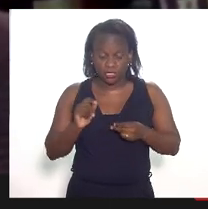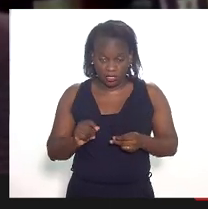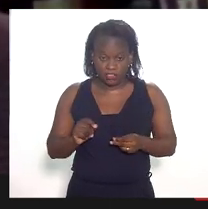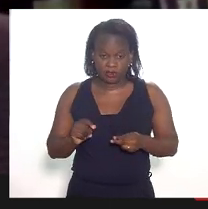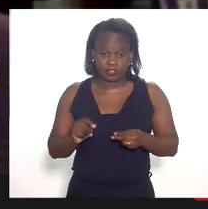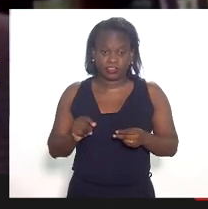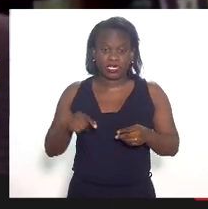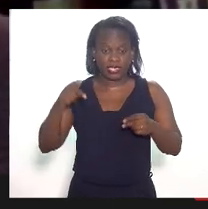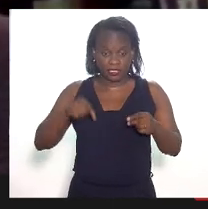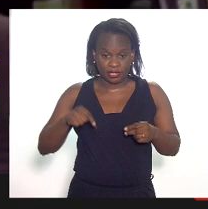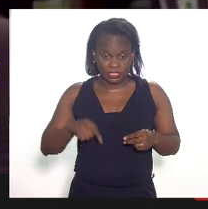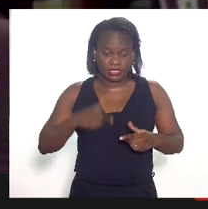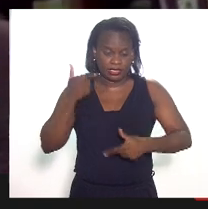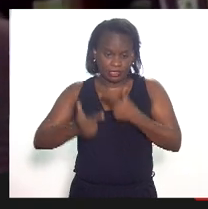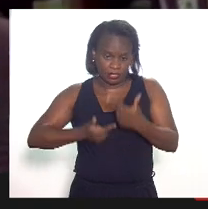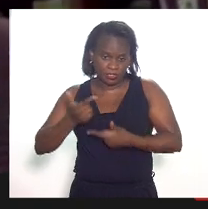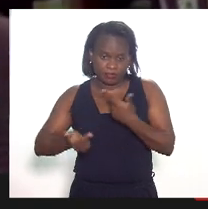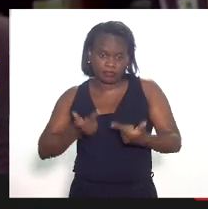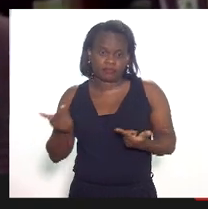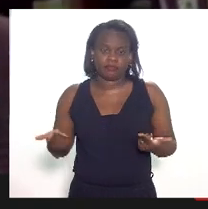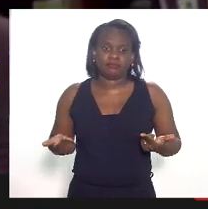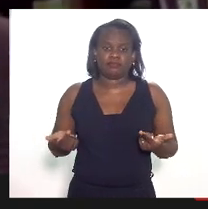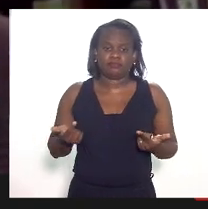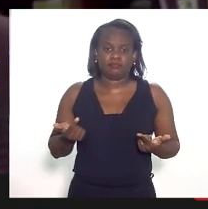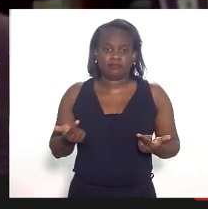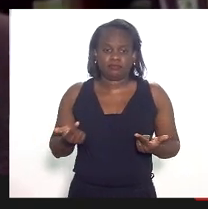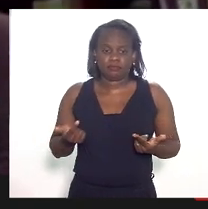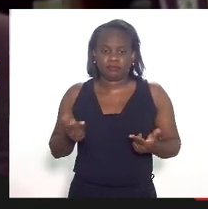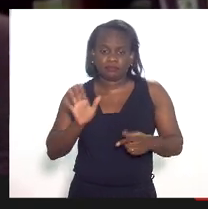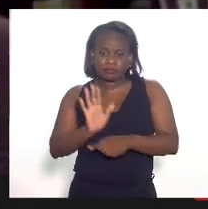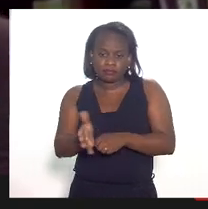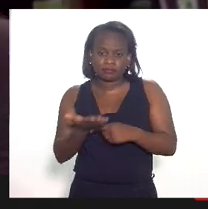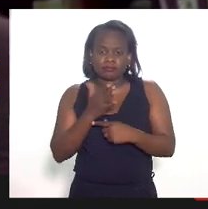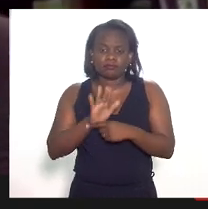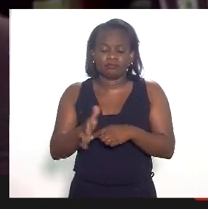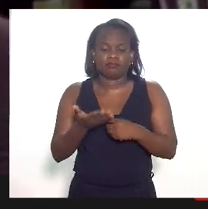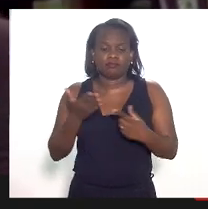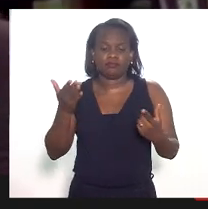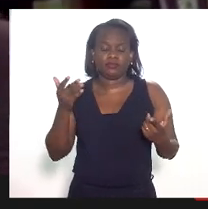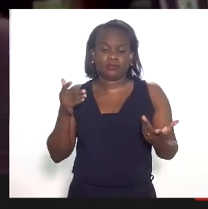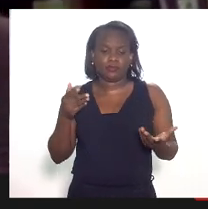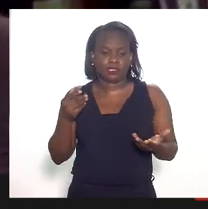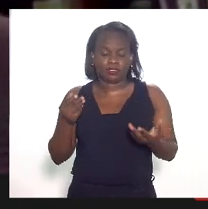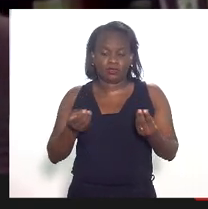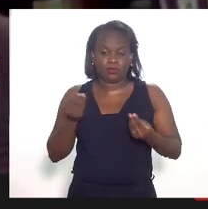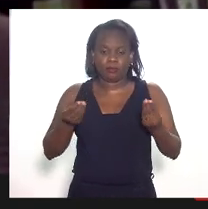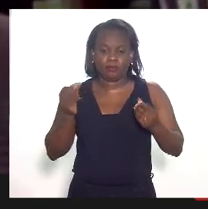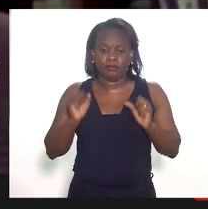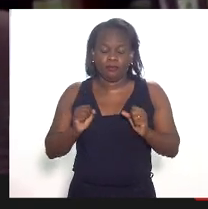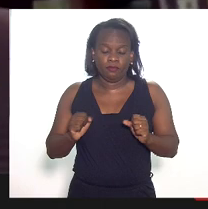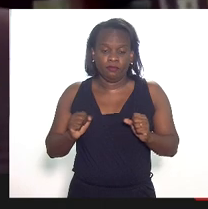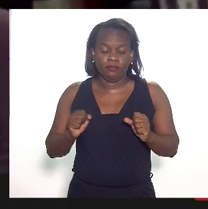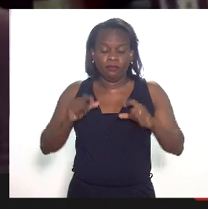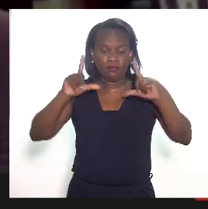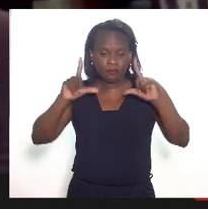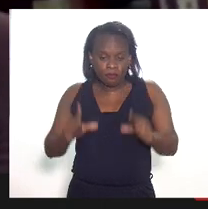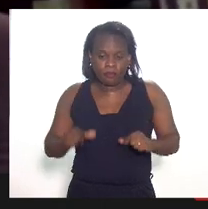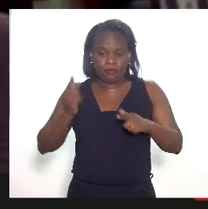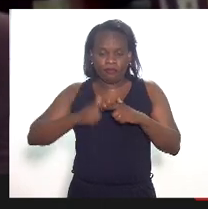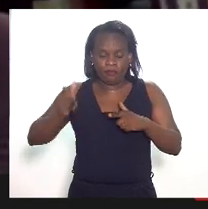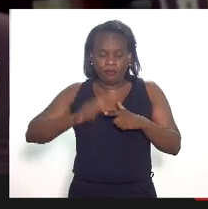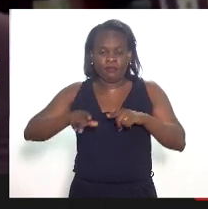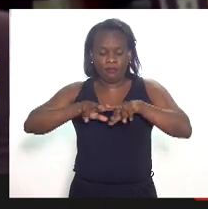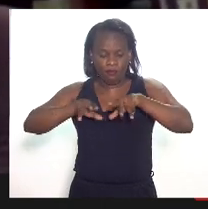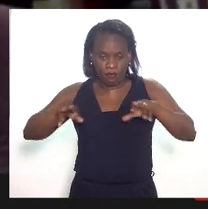a gente aqui trabalha de uma maneira cooperativa, no sentido de poder atenuar essa